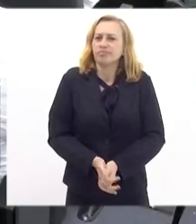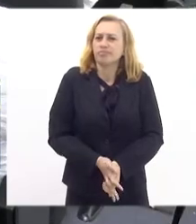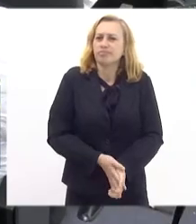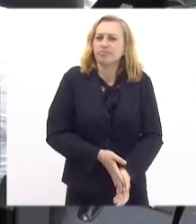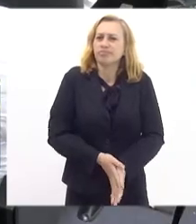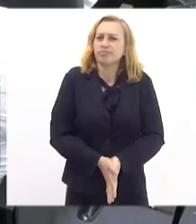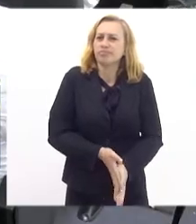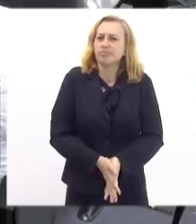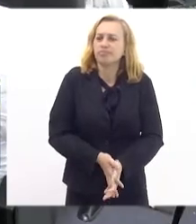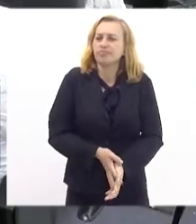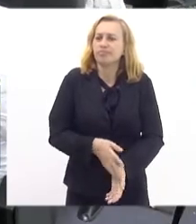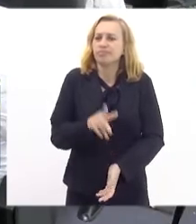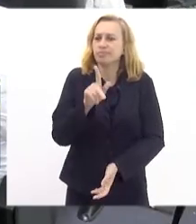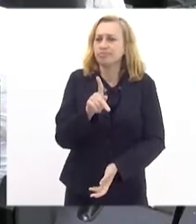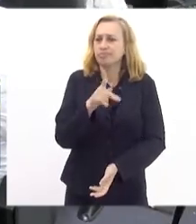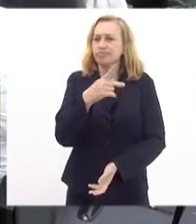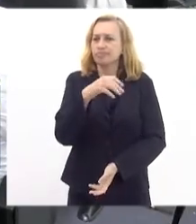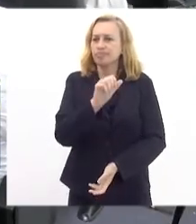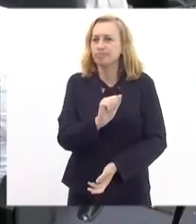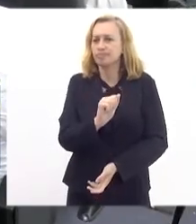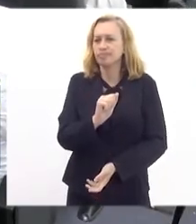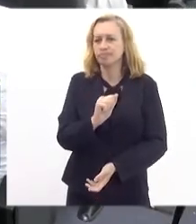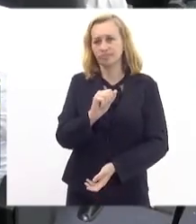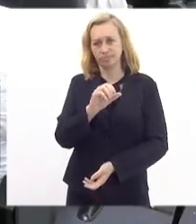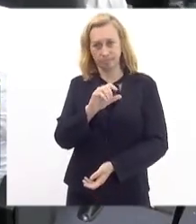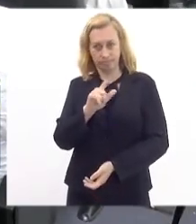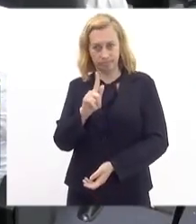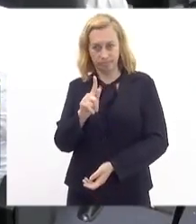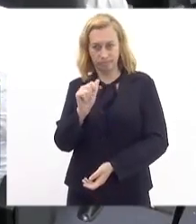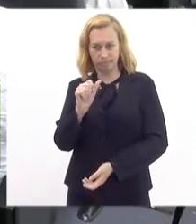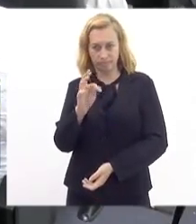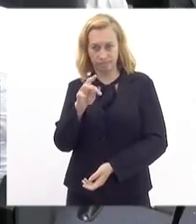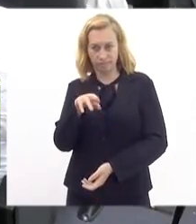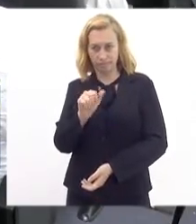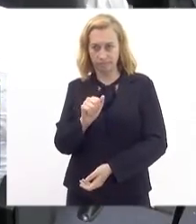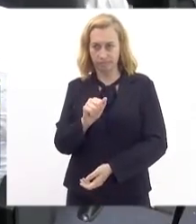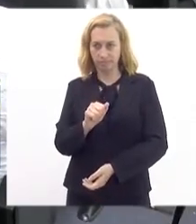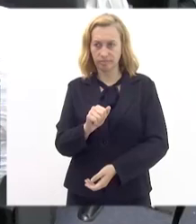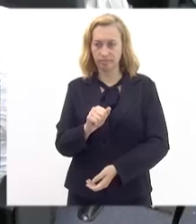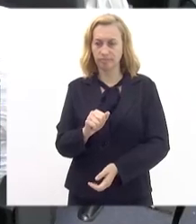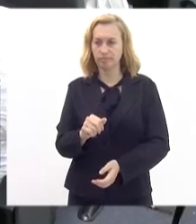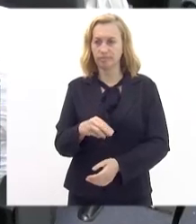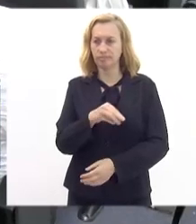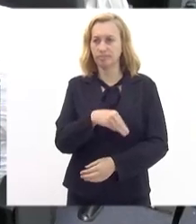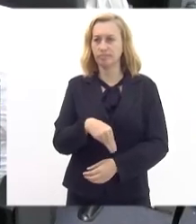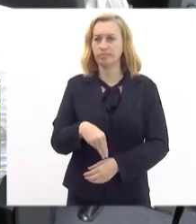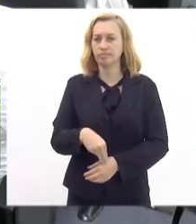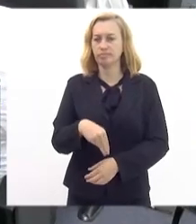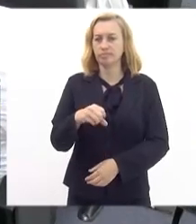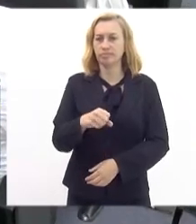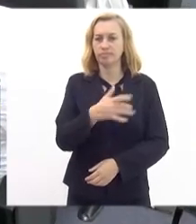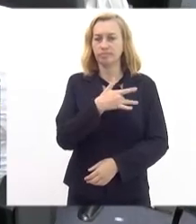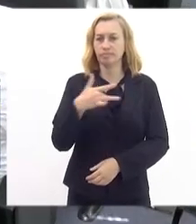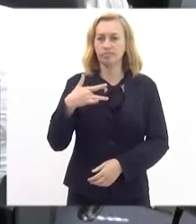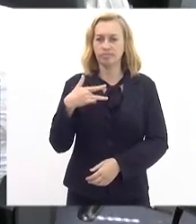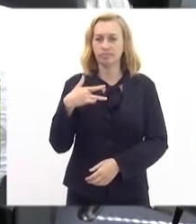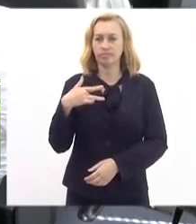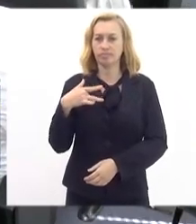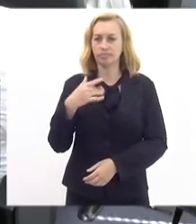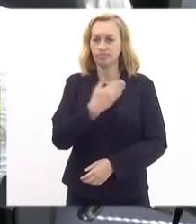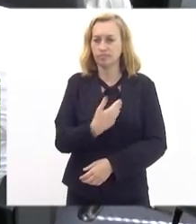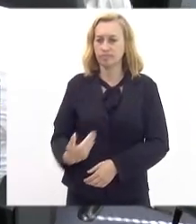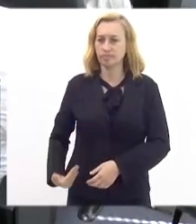eu vou chamar o Paulo carreta oceanografo mexe em saúde pública que tecnologia da USP